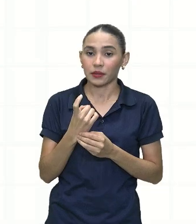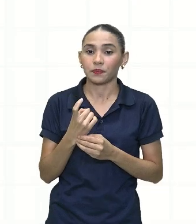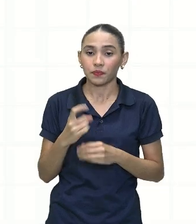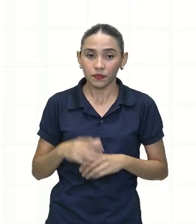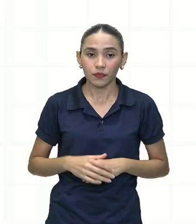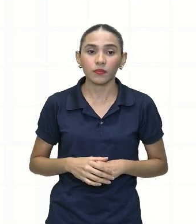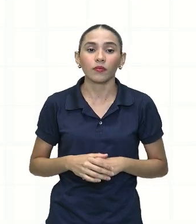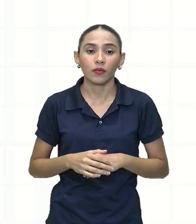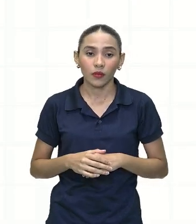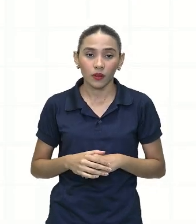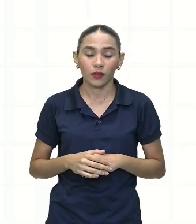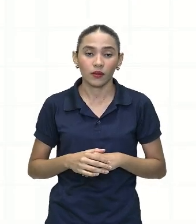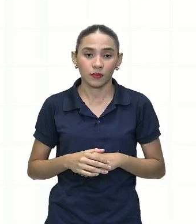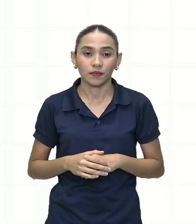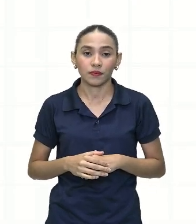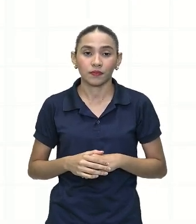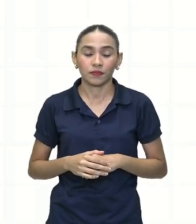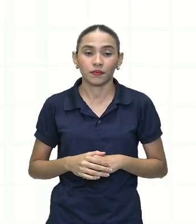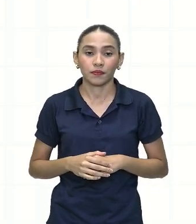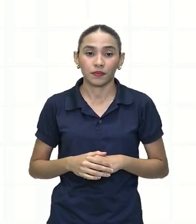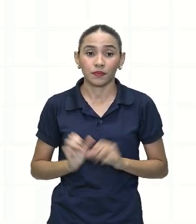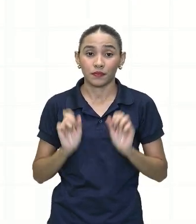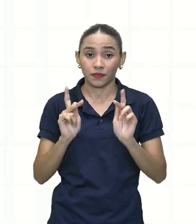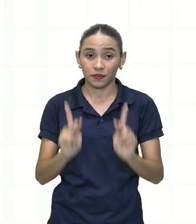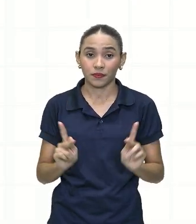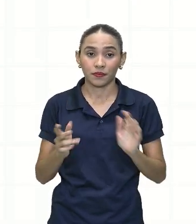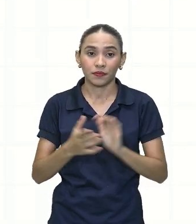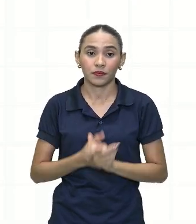vermelha ao nosso sangue, certo?